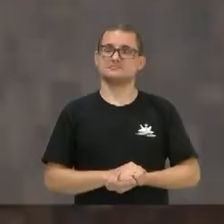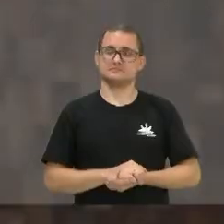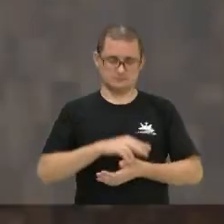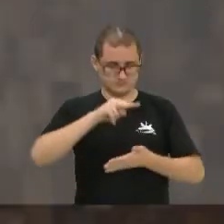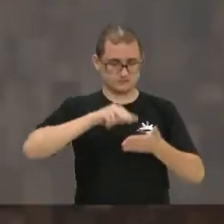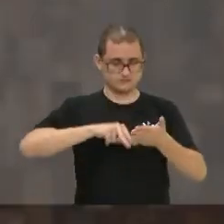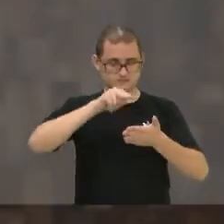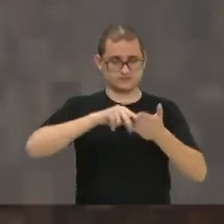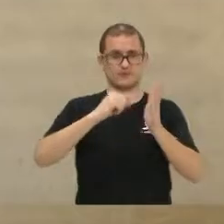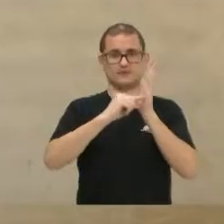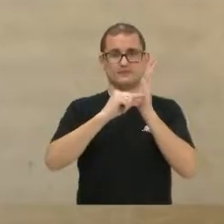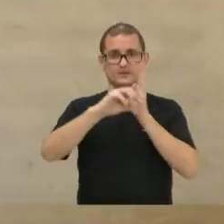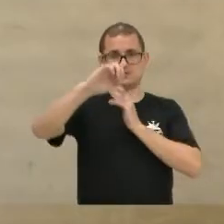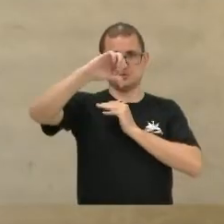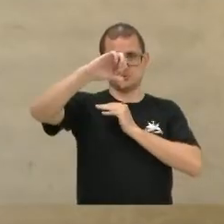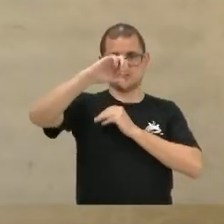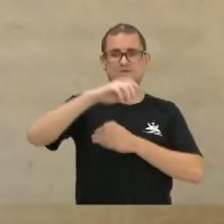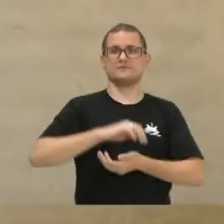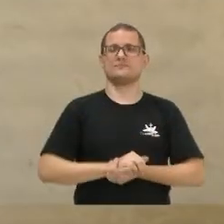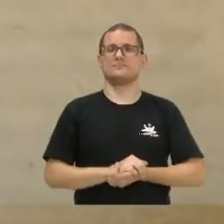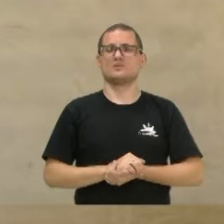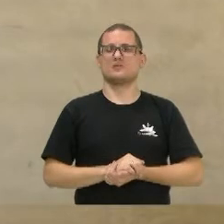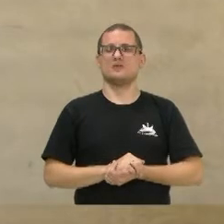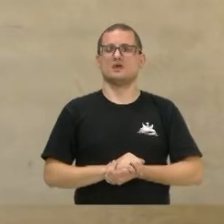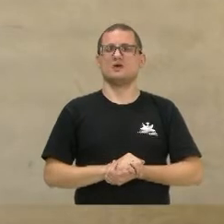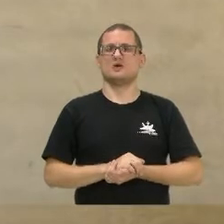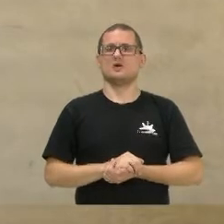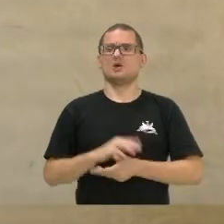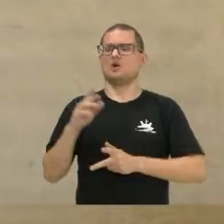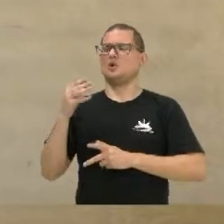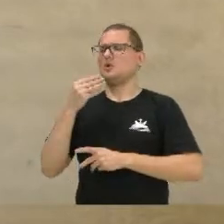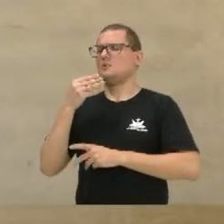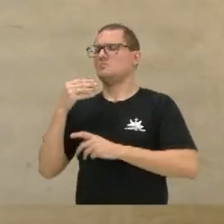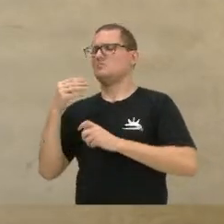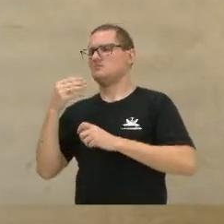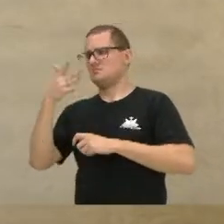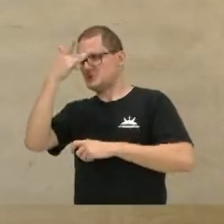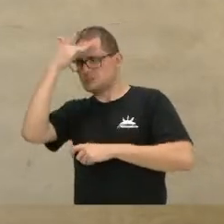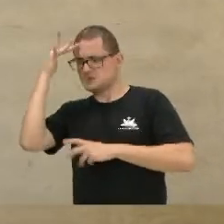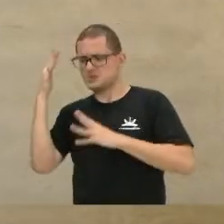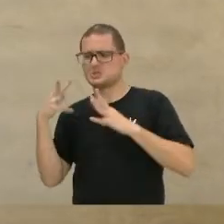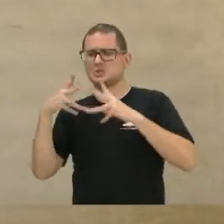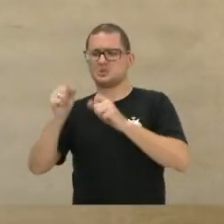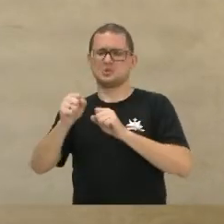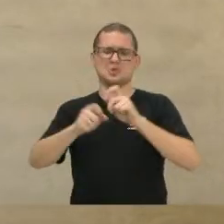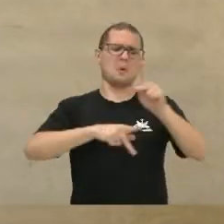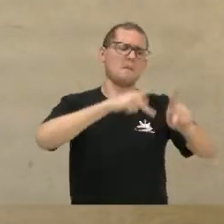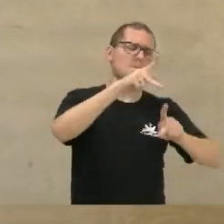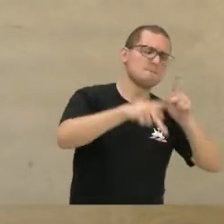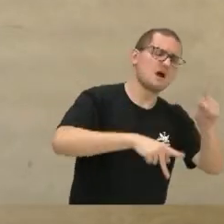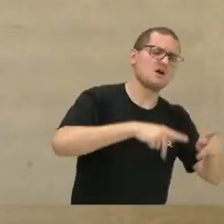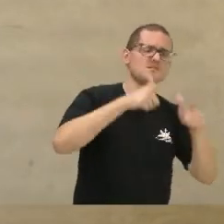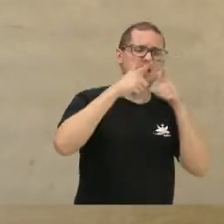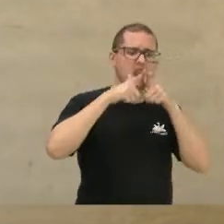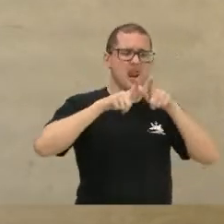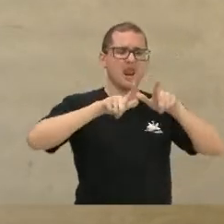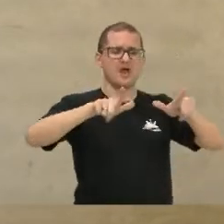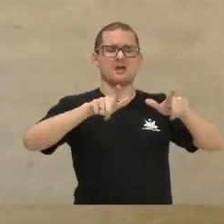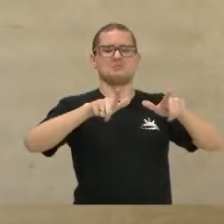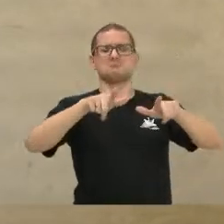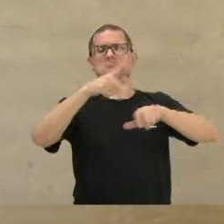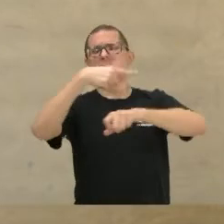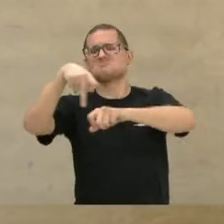o versículo 9 e homens de todos os povos raças línguas e nações vem seus cadáveres